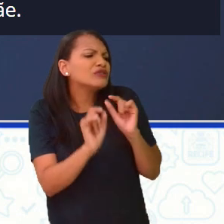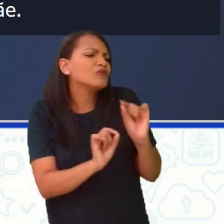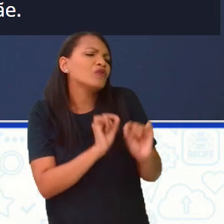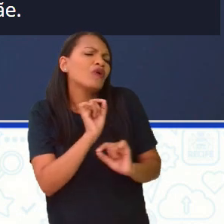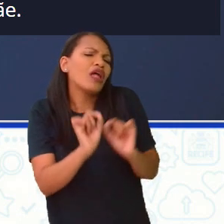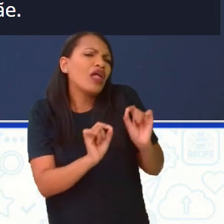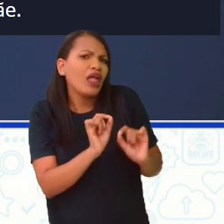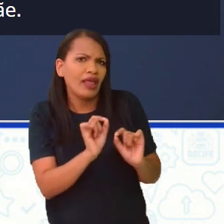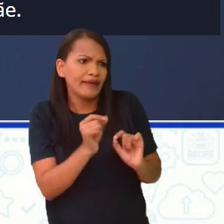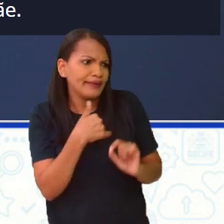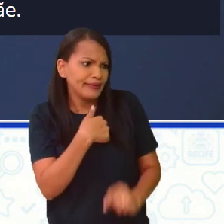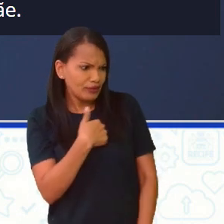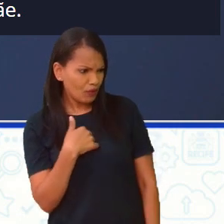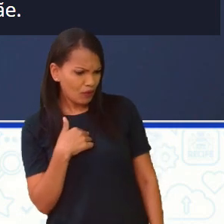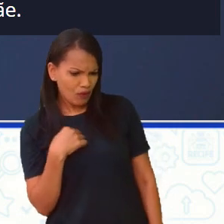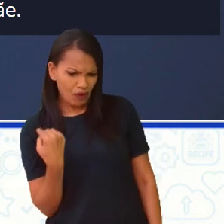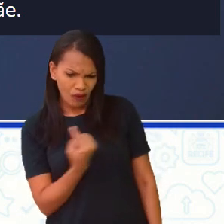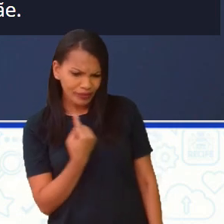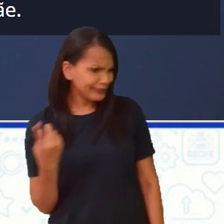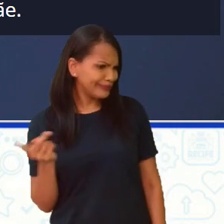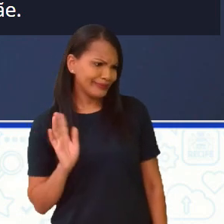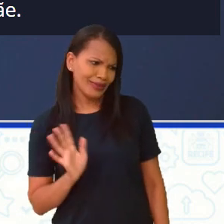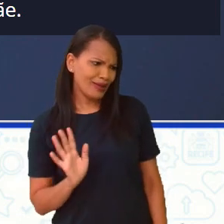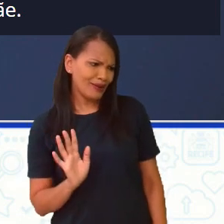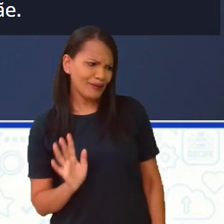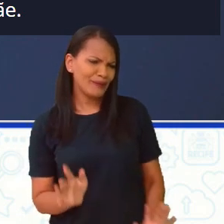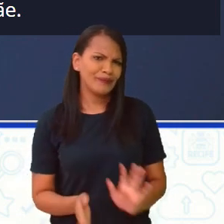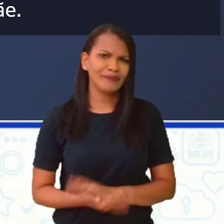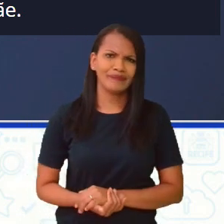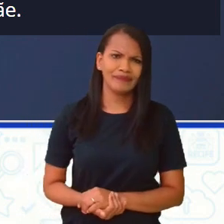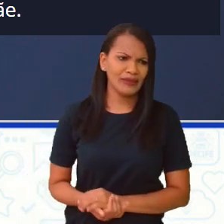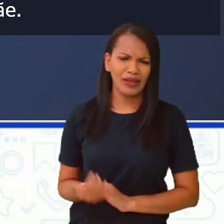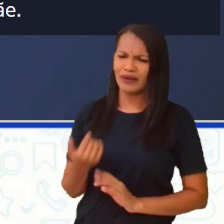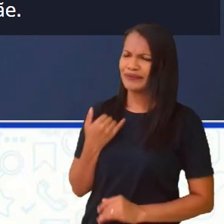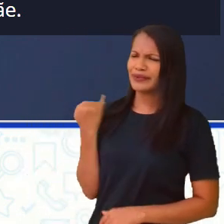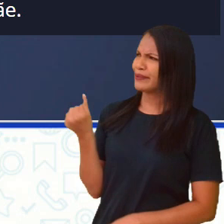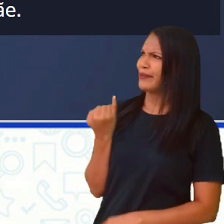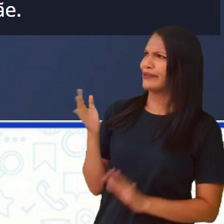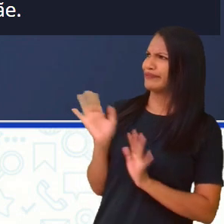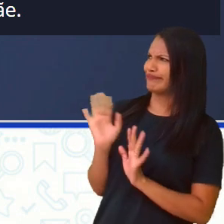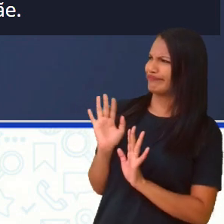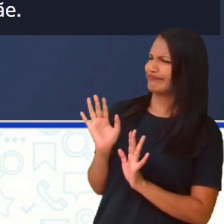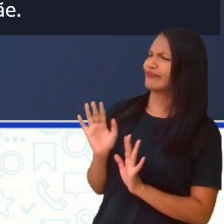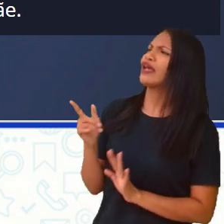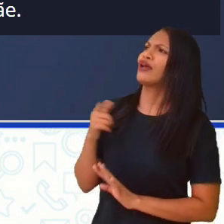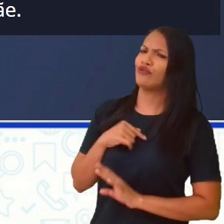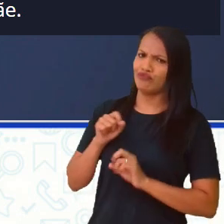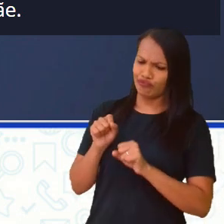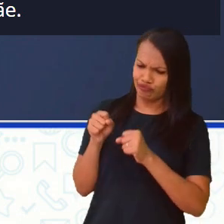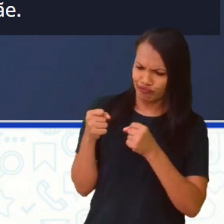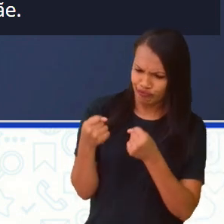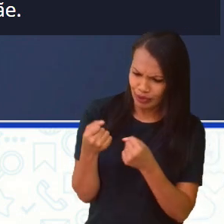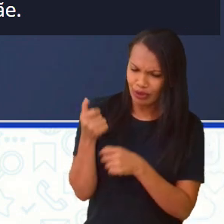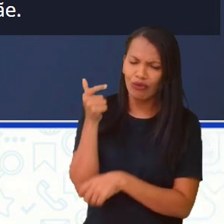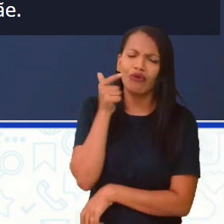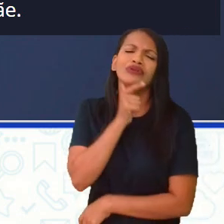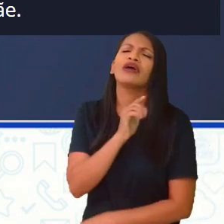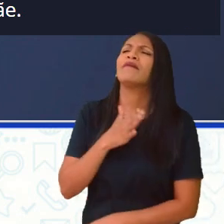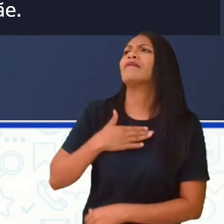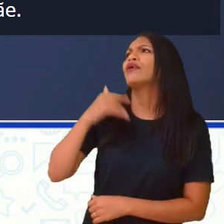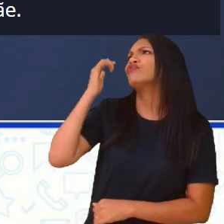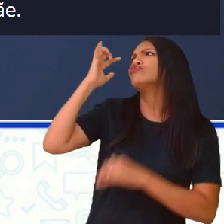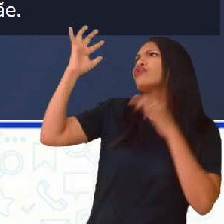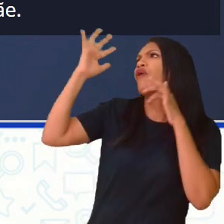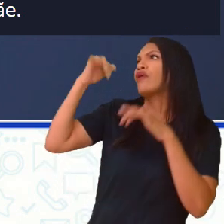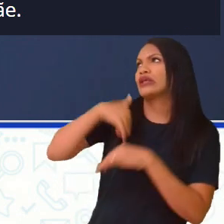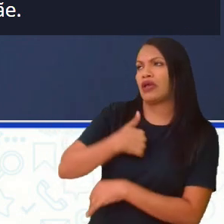não são parecidas conosco, disse a mãe desolada. Não importa, irei me esforçar para conquistar meu sonho, o de ser